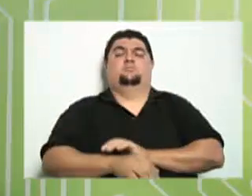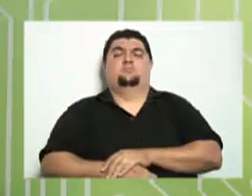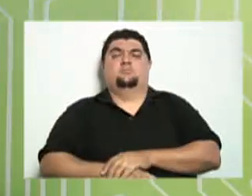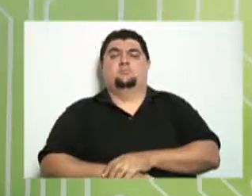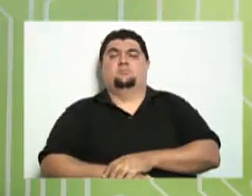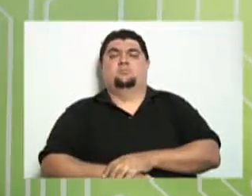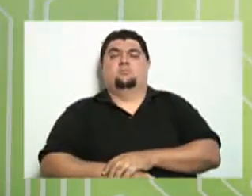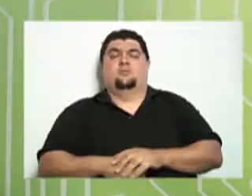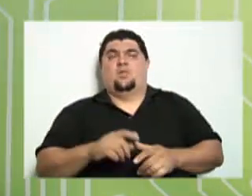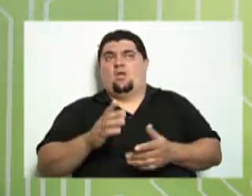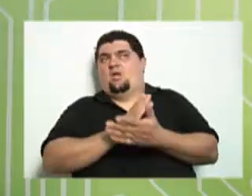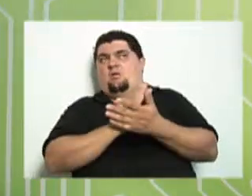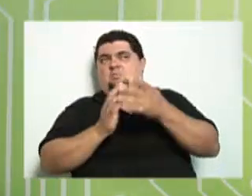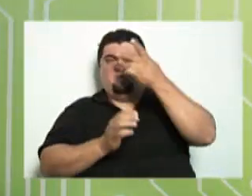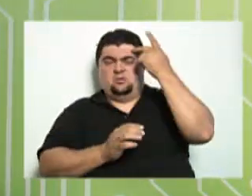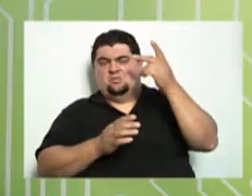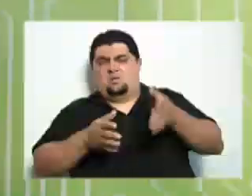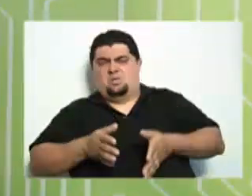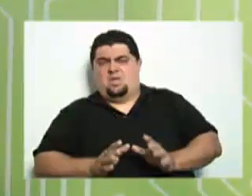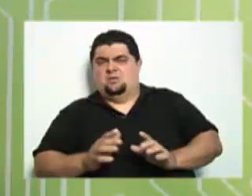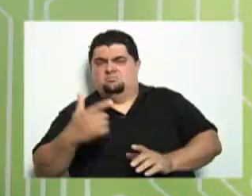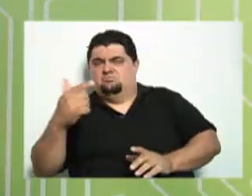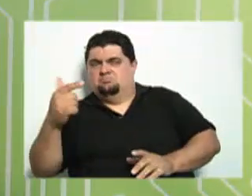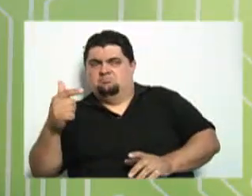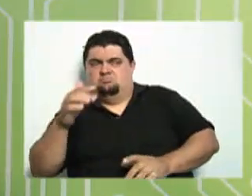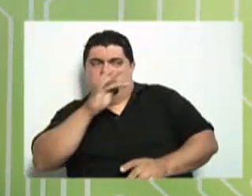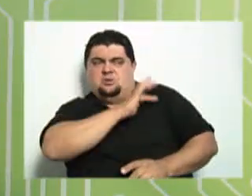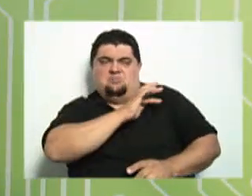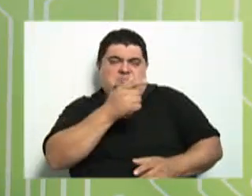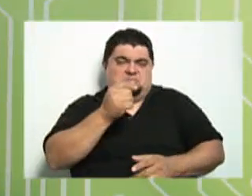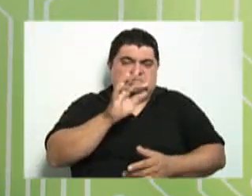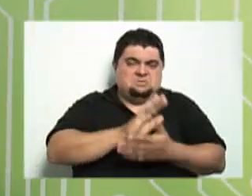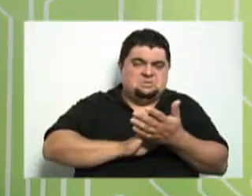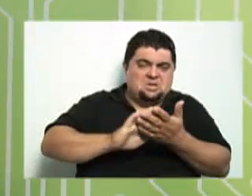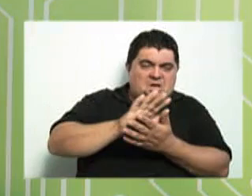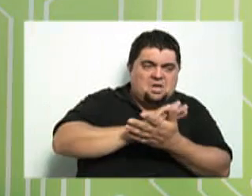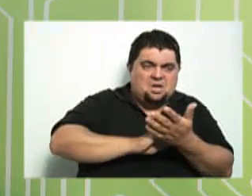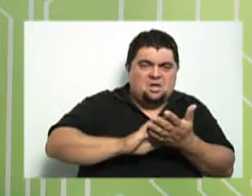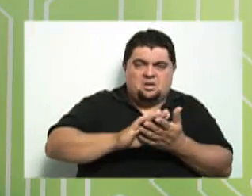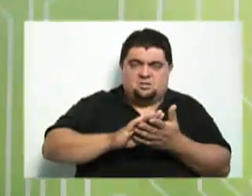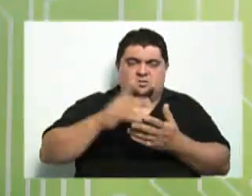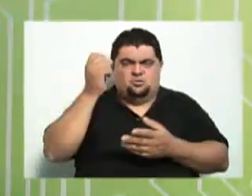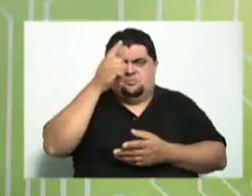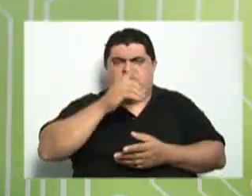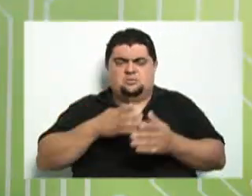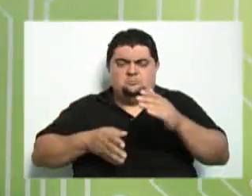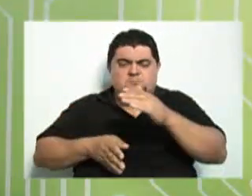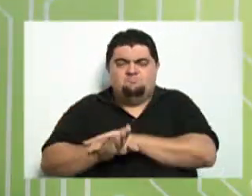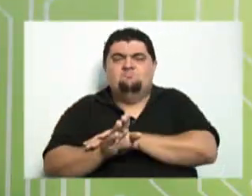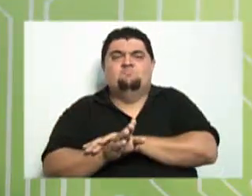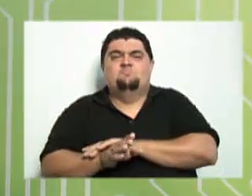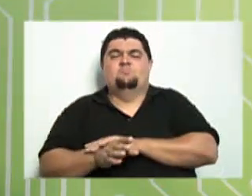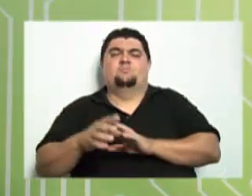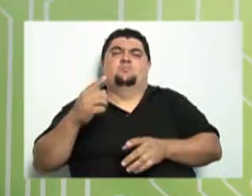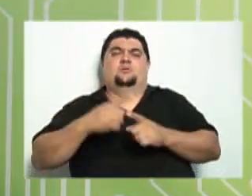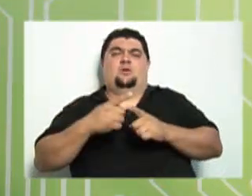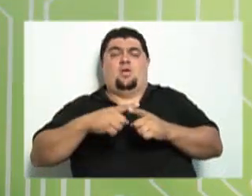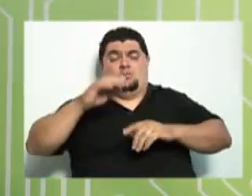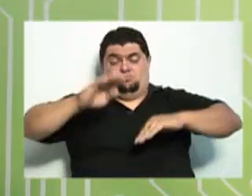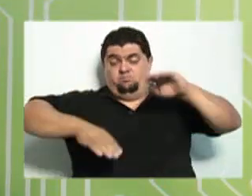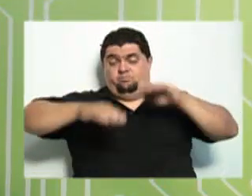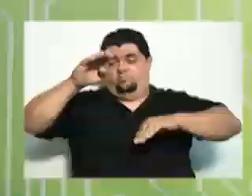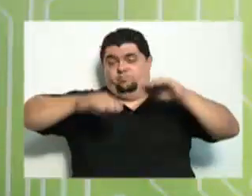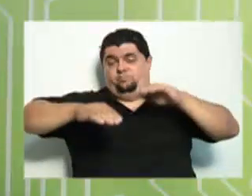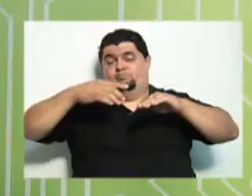pessoa que nasce num município onde ela vai ter dificuldade de concluir até mesmo o segundo grau. Esses são tipos de desigualdades que a gente busca